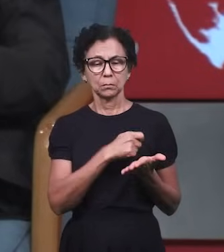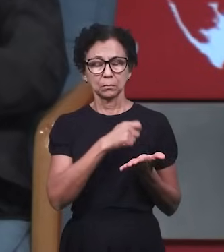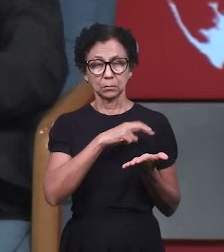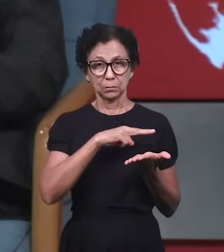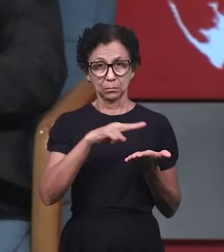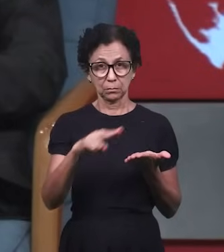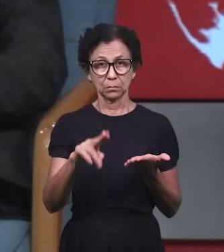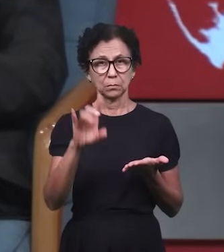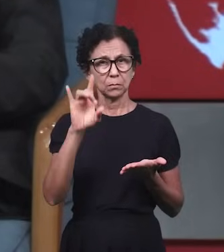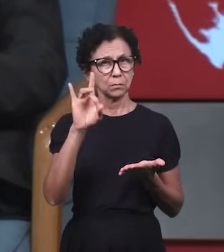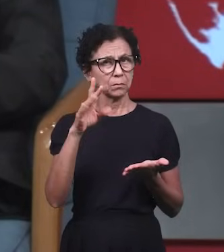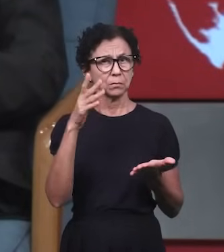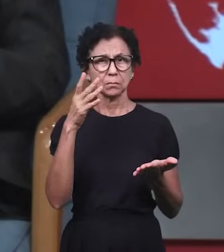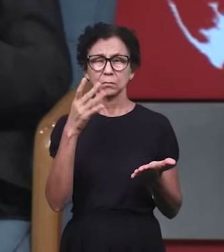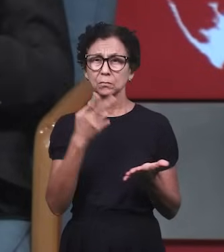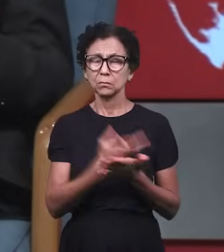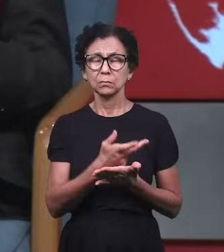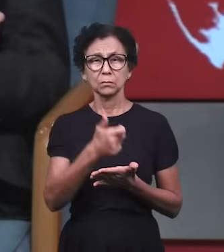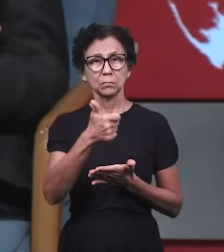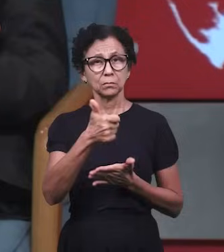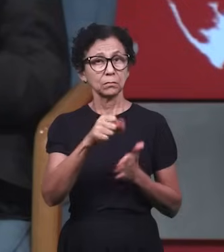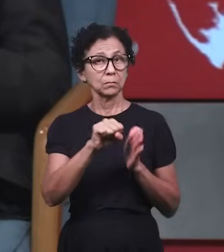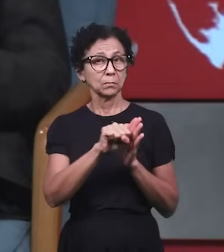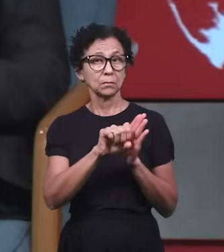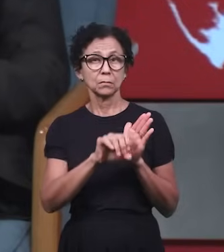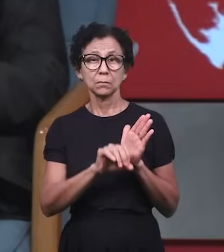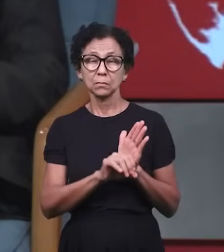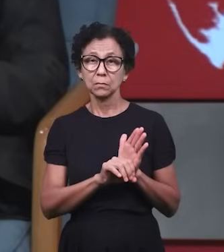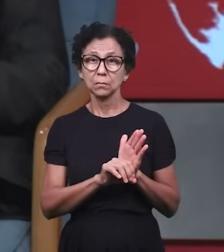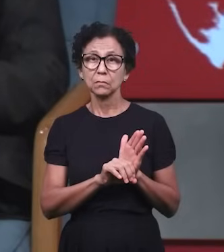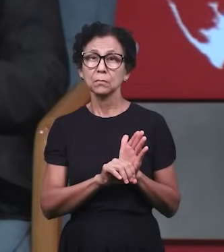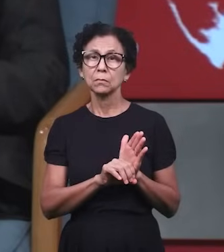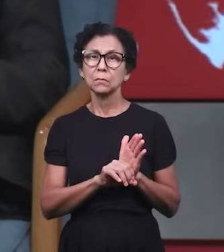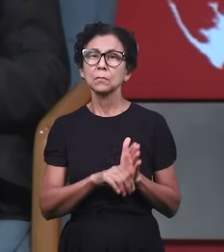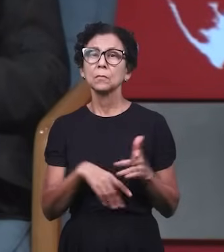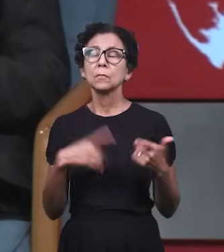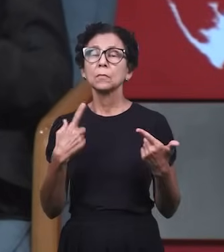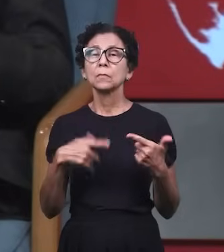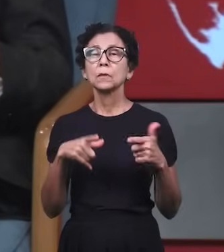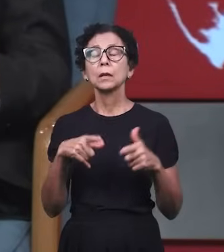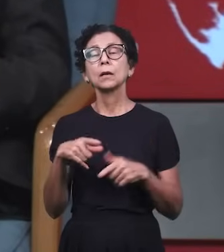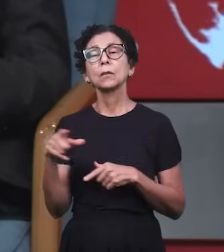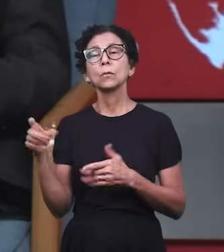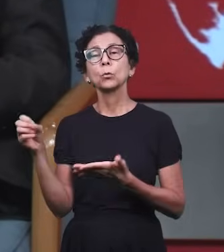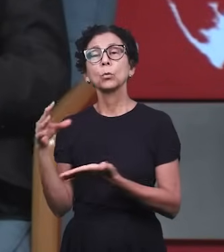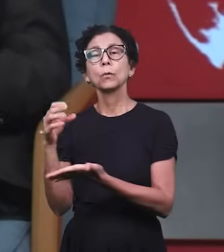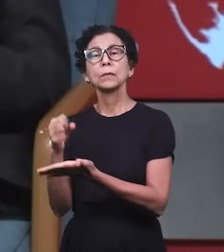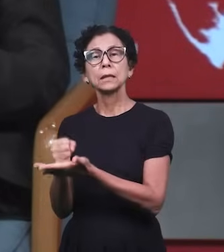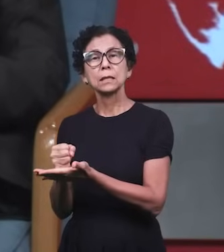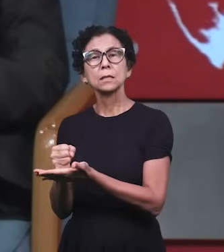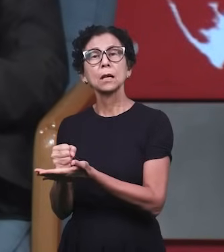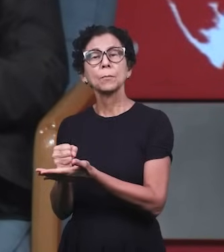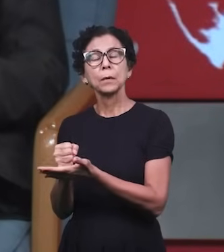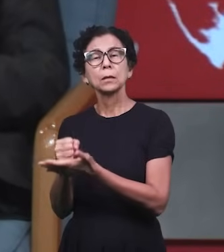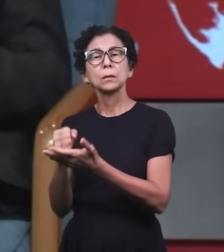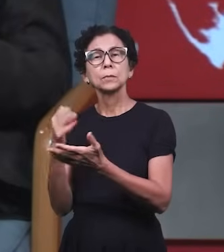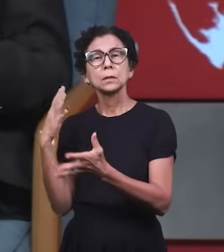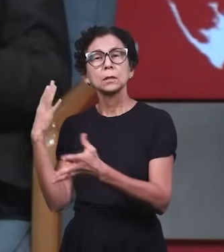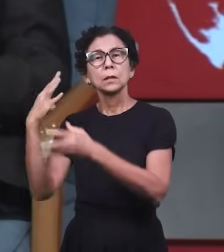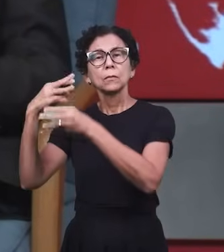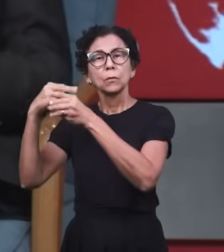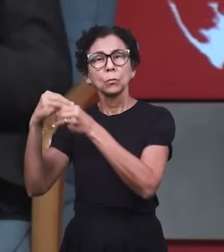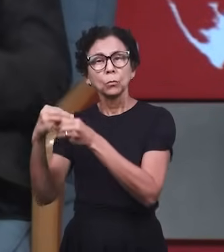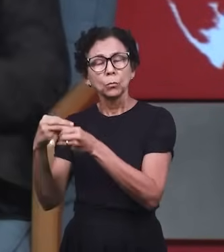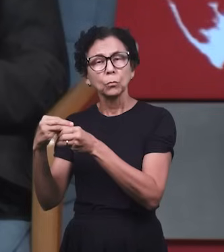primeiro século porque havia necessidade do cânon, que ainda não estava pronto, o